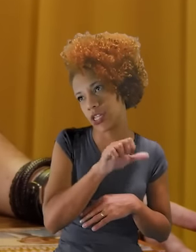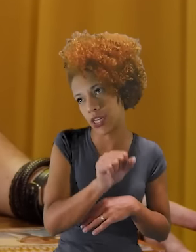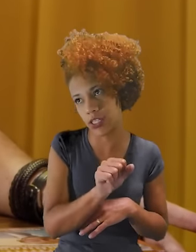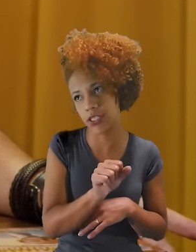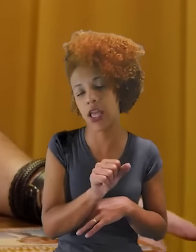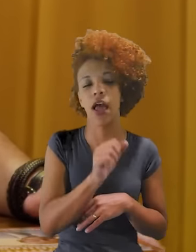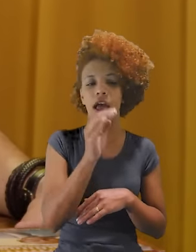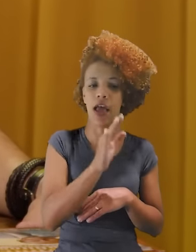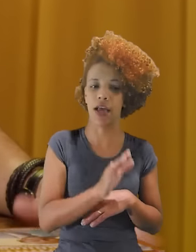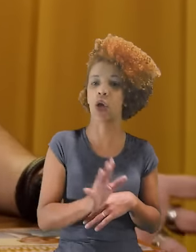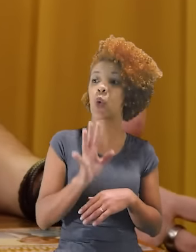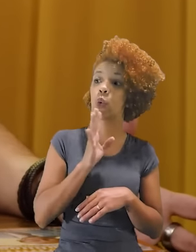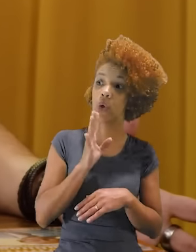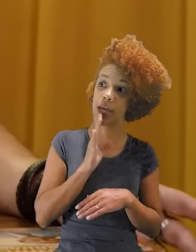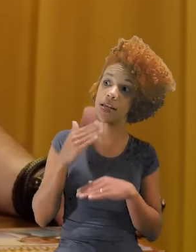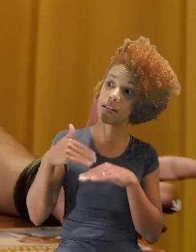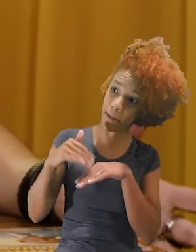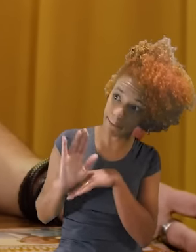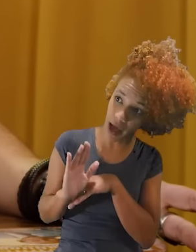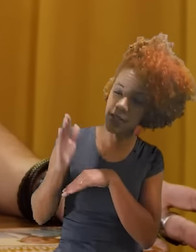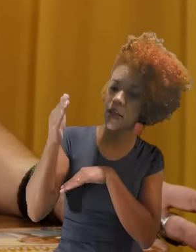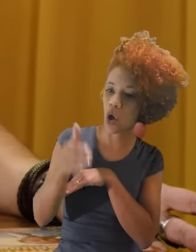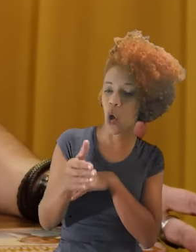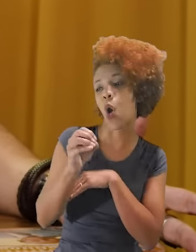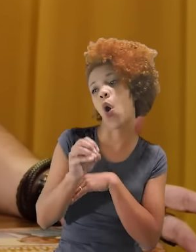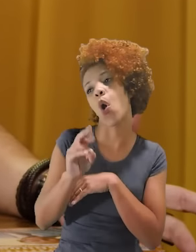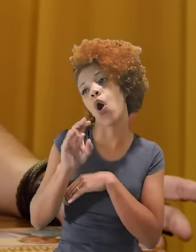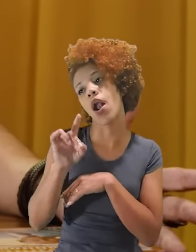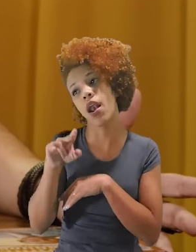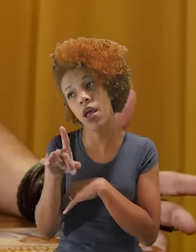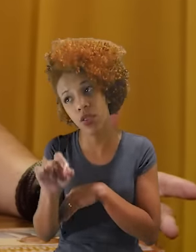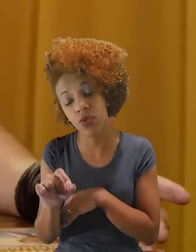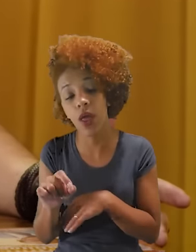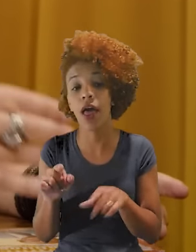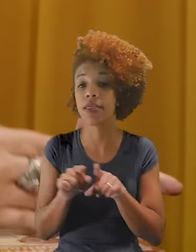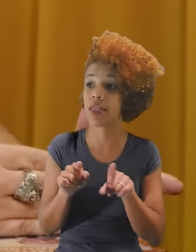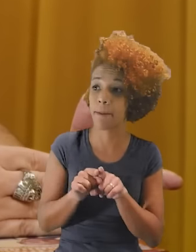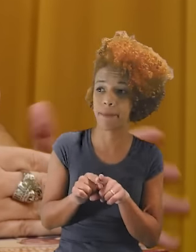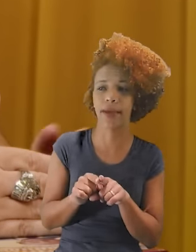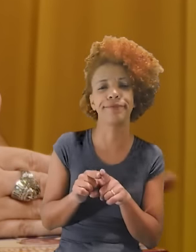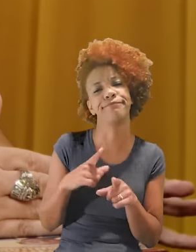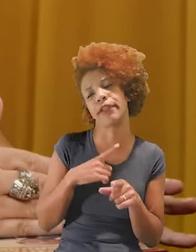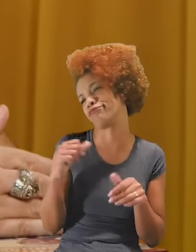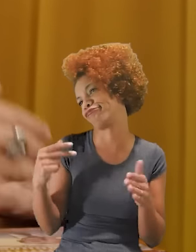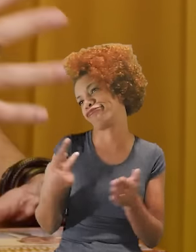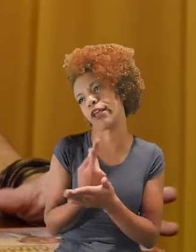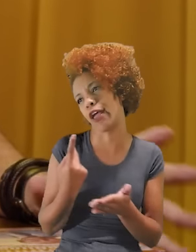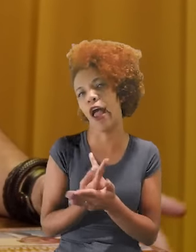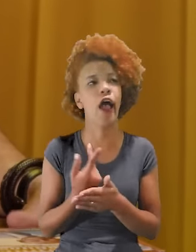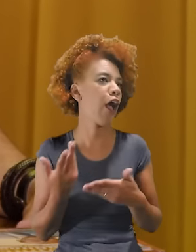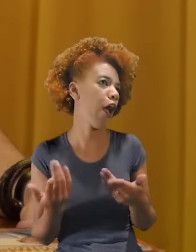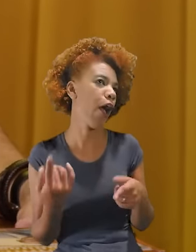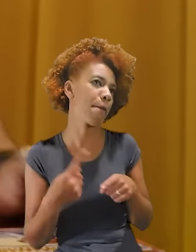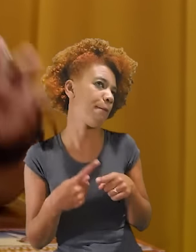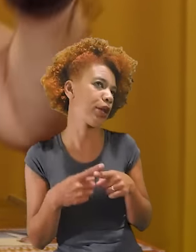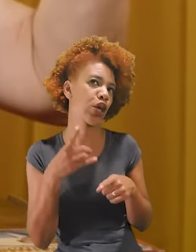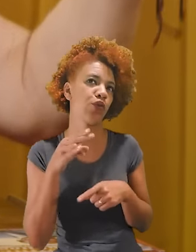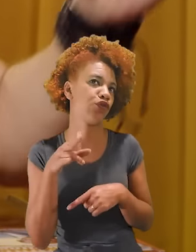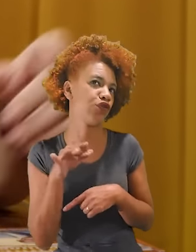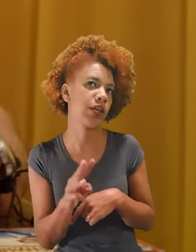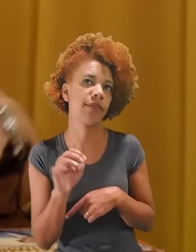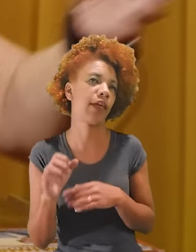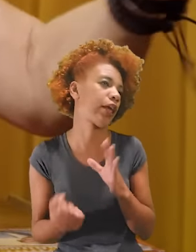parque que a galera do Brasil conhece mais, Orlando, e que vai mais, que é de Orlando, vale lembrar que também muita gente come bola pra caramba e fala, ah, não sei o quê, o Disney